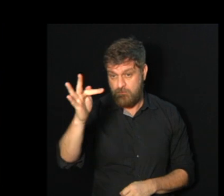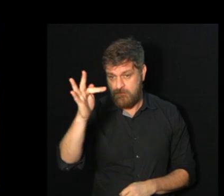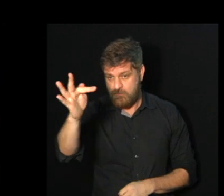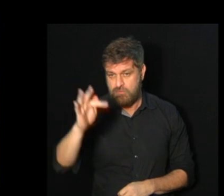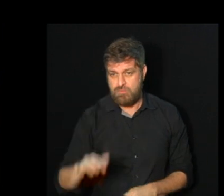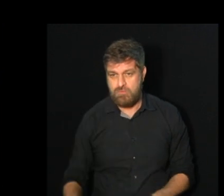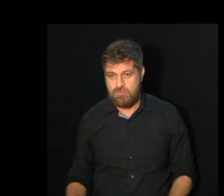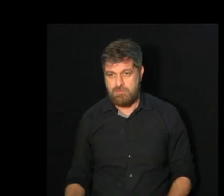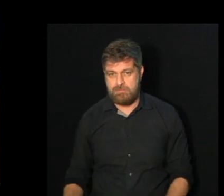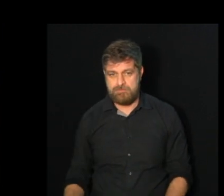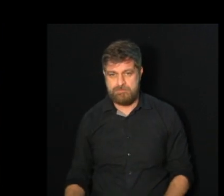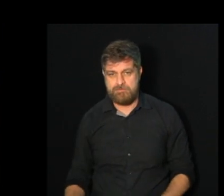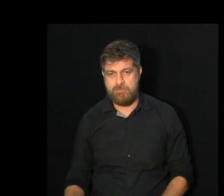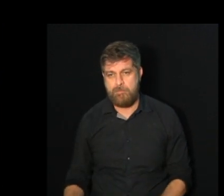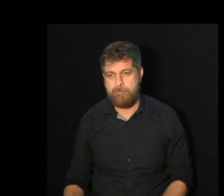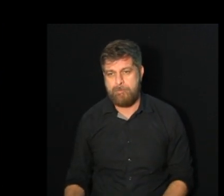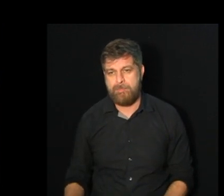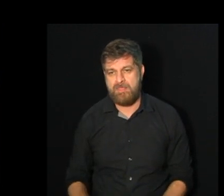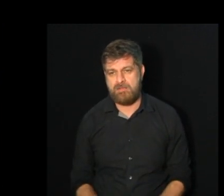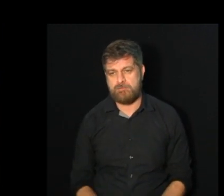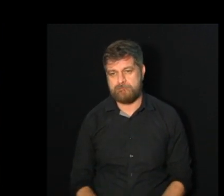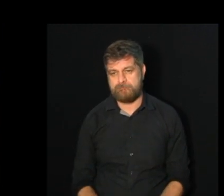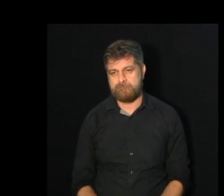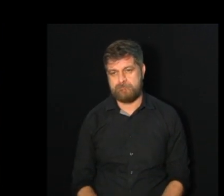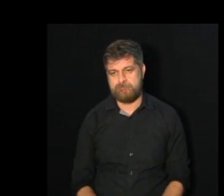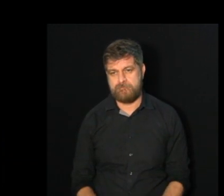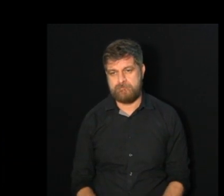Millennium, com certeza, né?